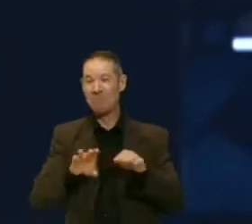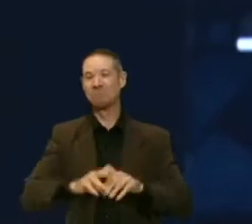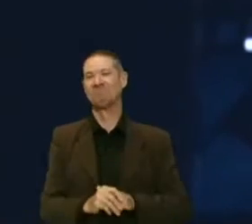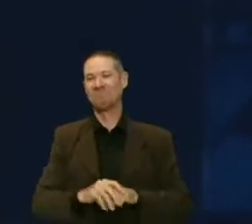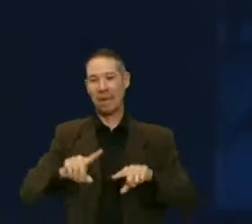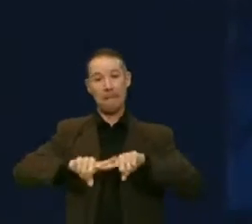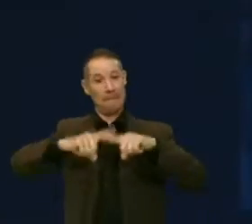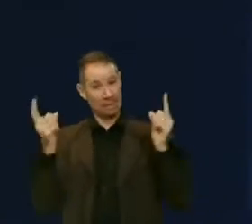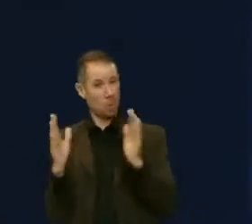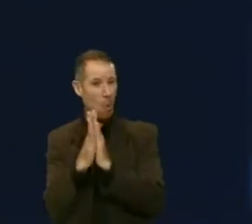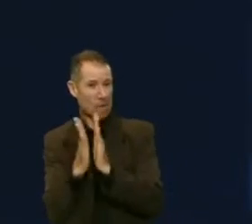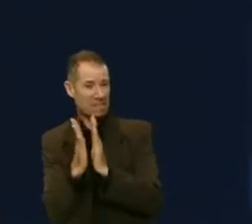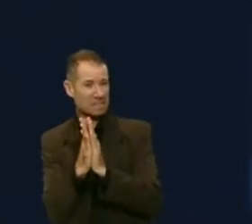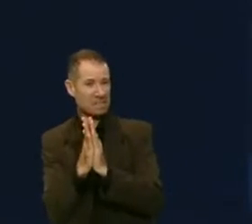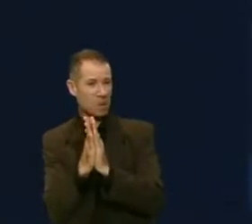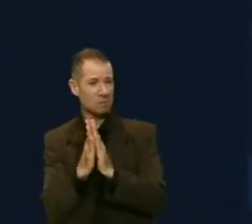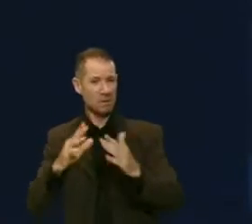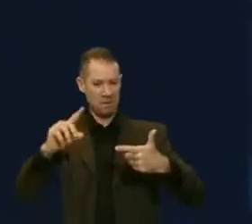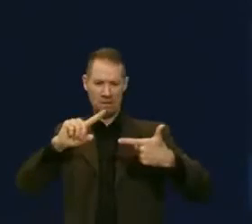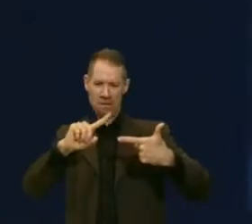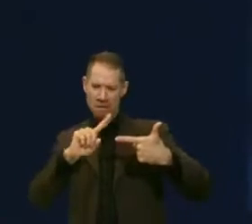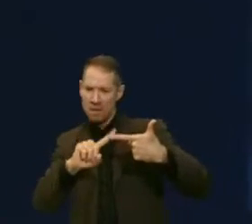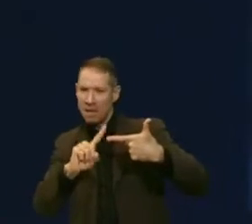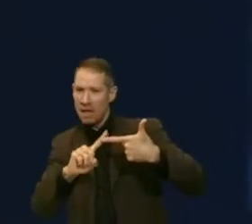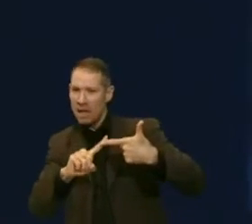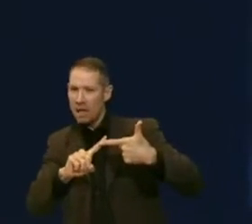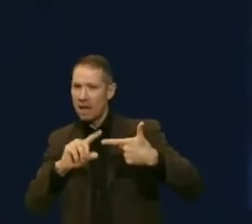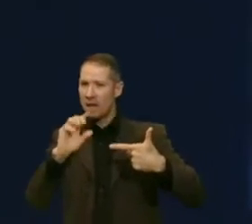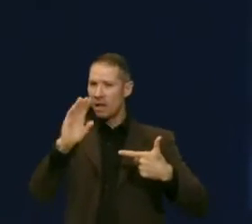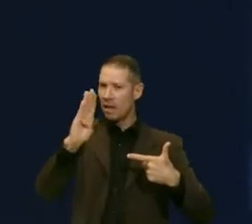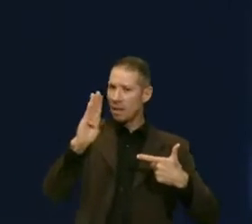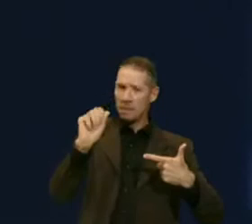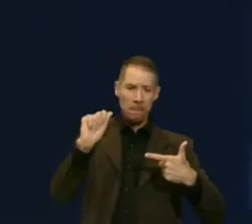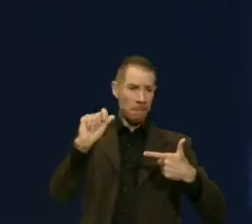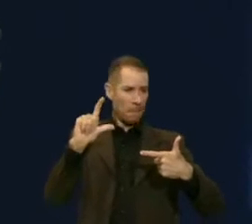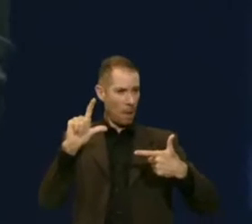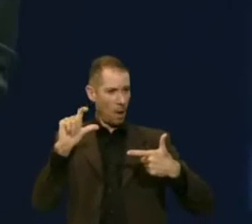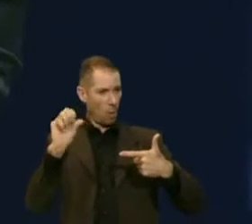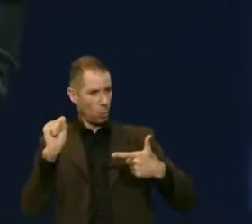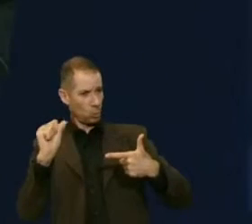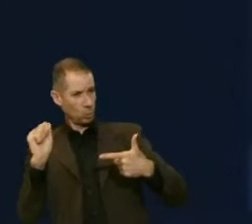Mas a oração não traz apenas bálsamo de alegria.